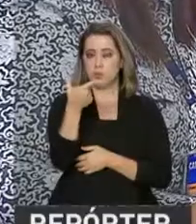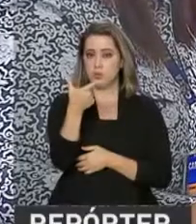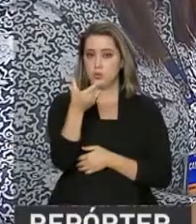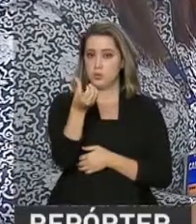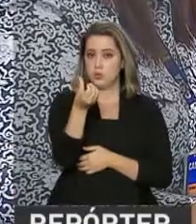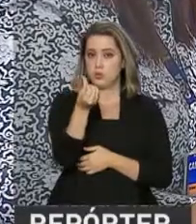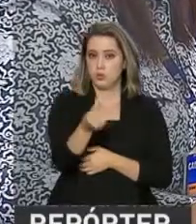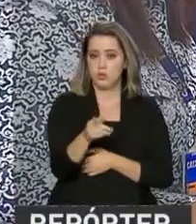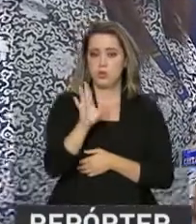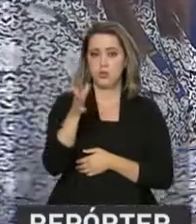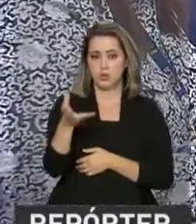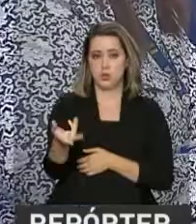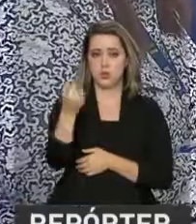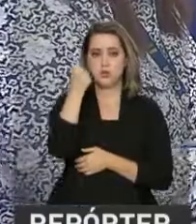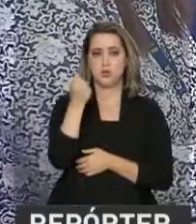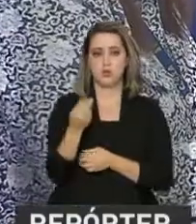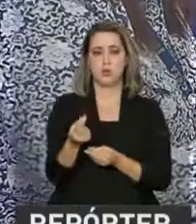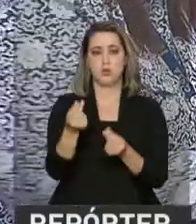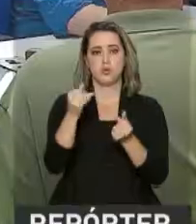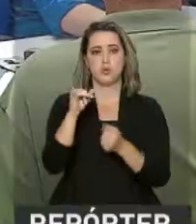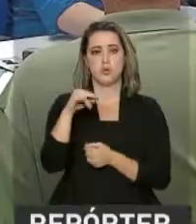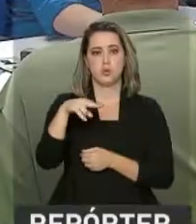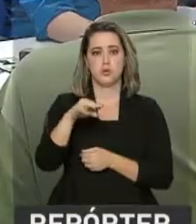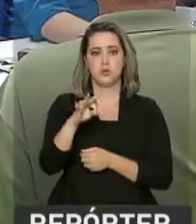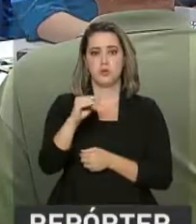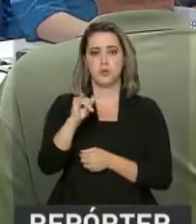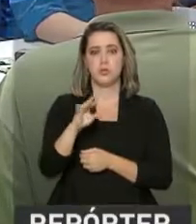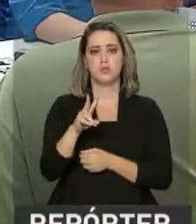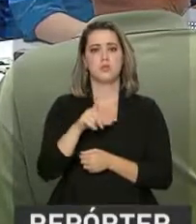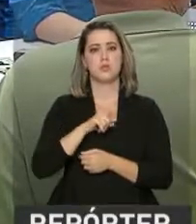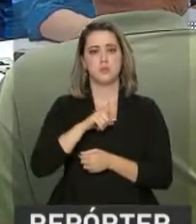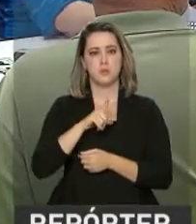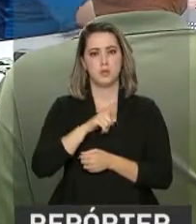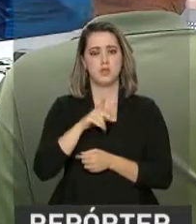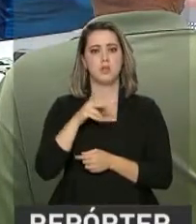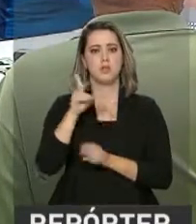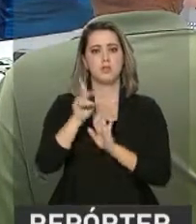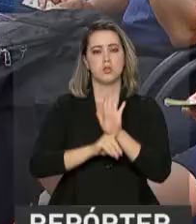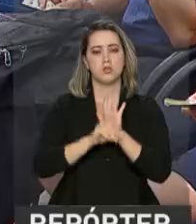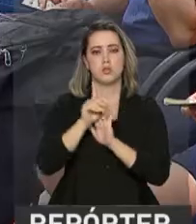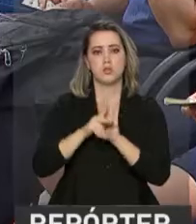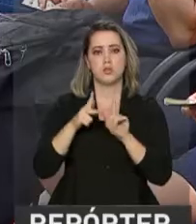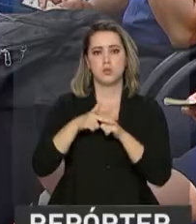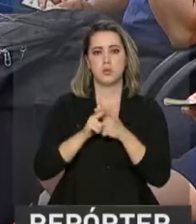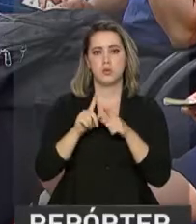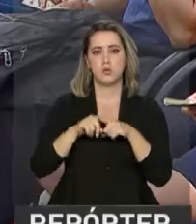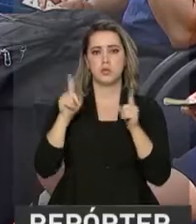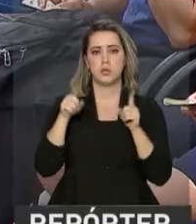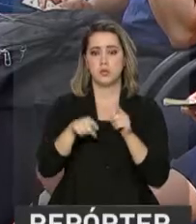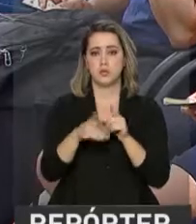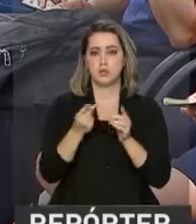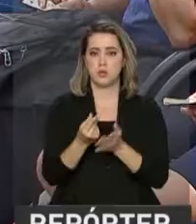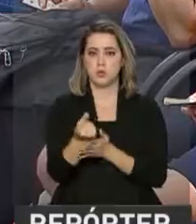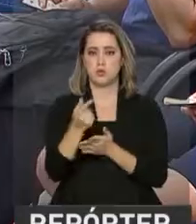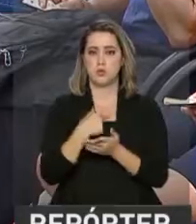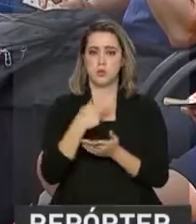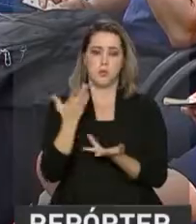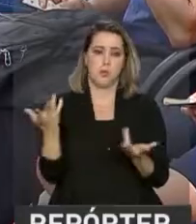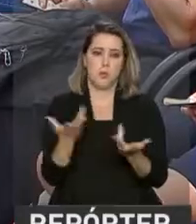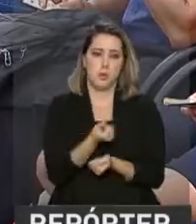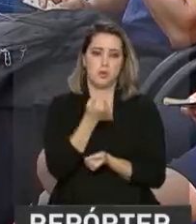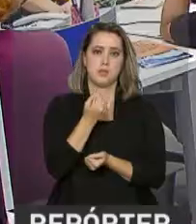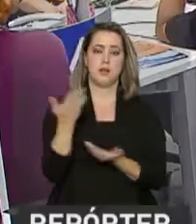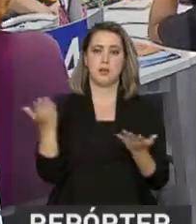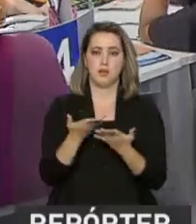quem já está com os recursos de contas inativas também terá direito à correção no entanto esse dinheiro extra não poderá ser